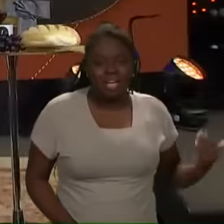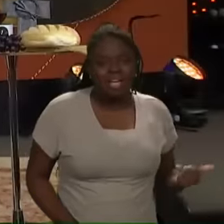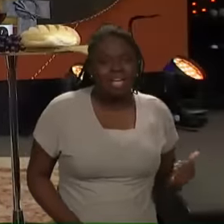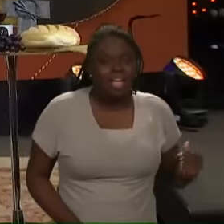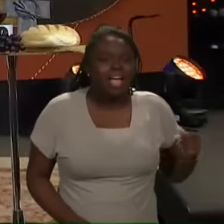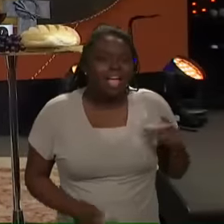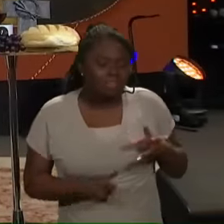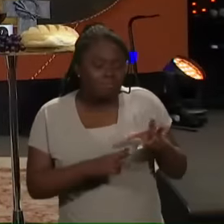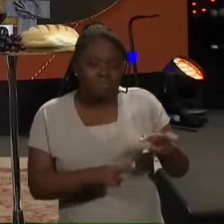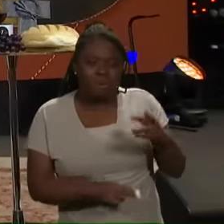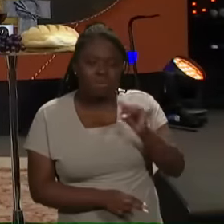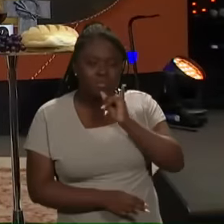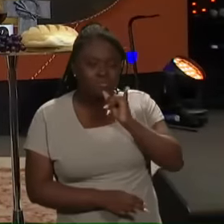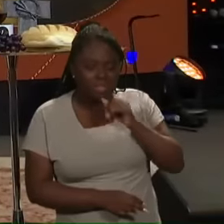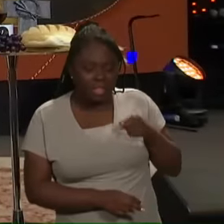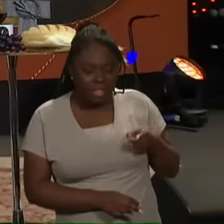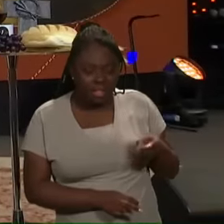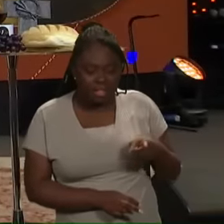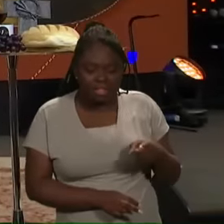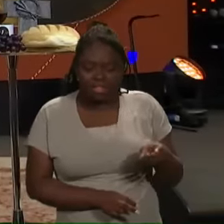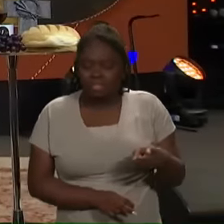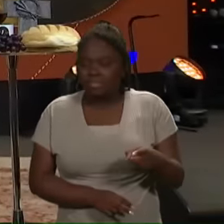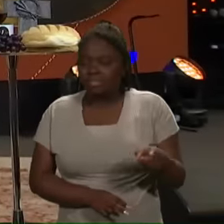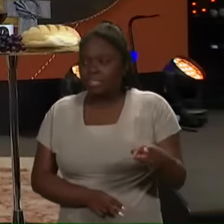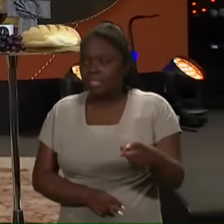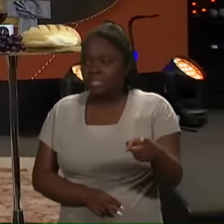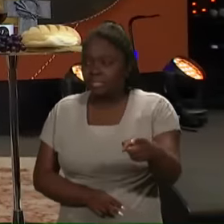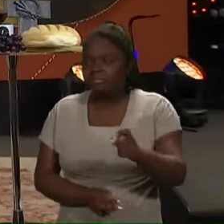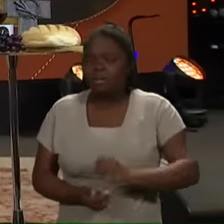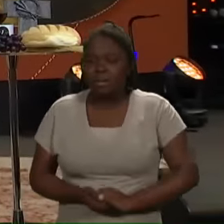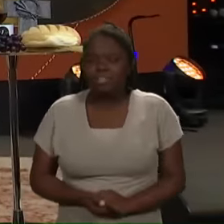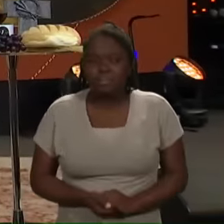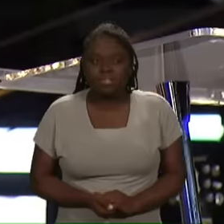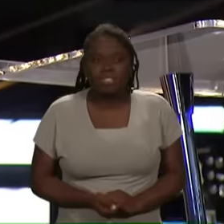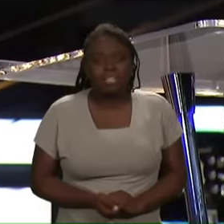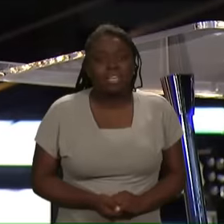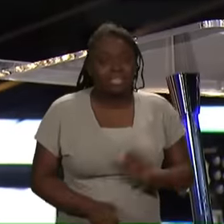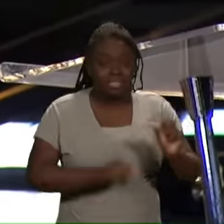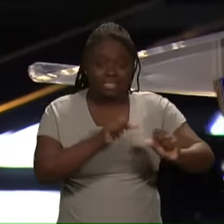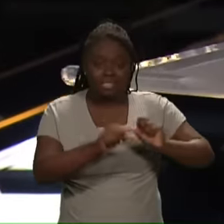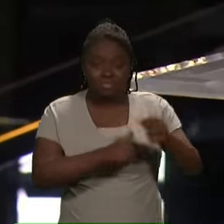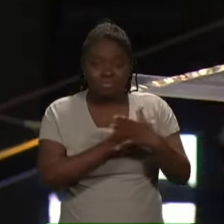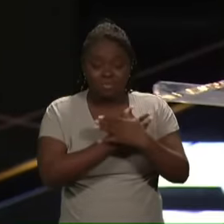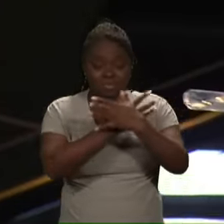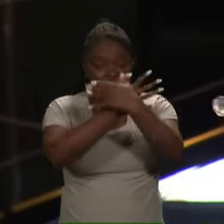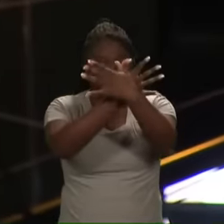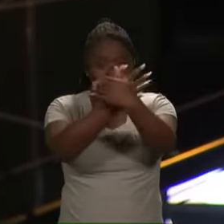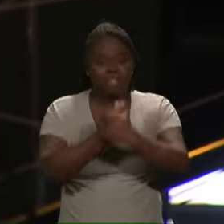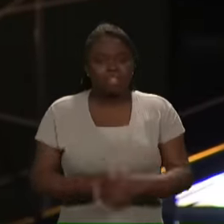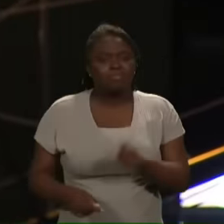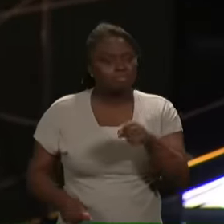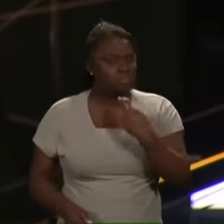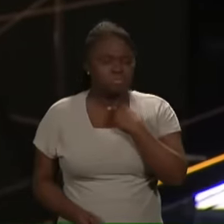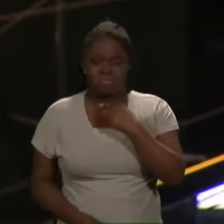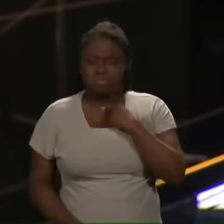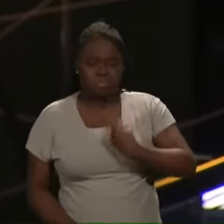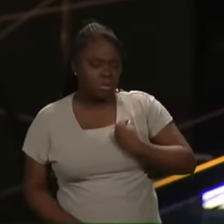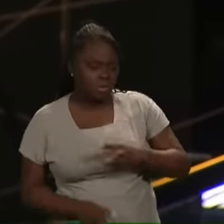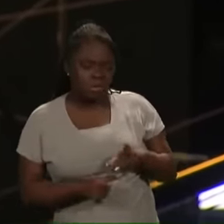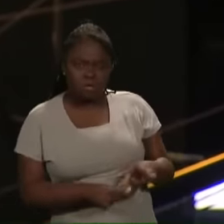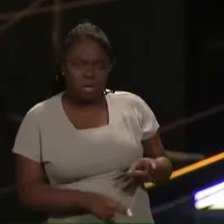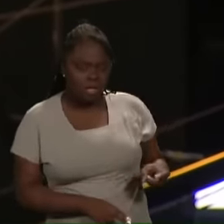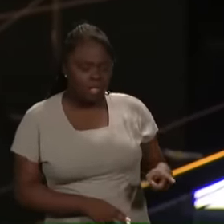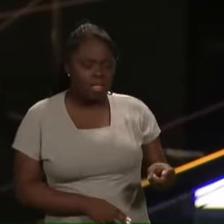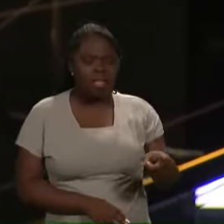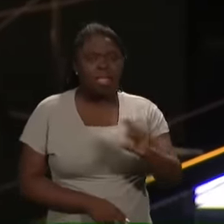só querendo brotar dentro dele. Querido, você virou borboleta, você não pode viver mais como lagarta, mas nós temos